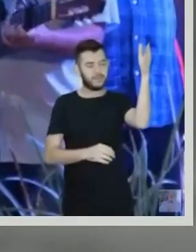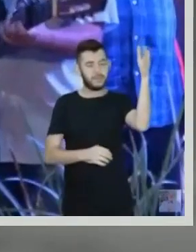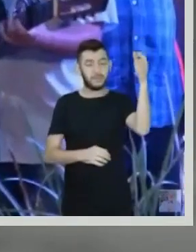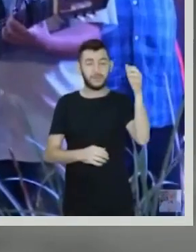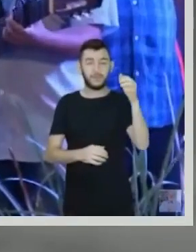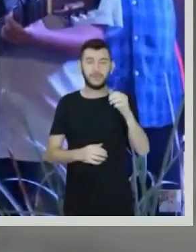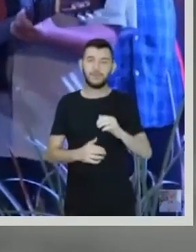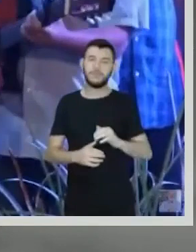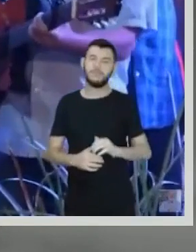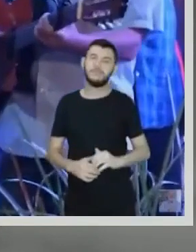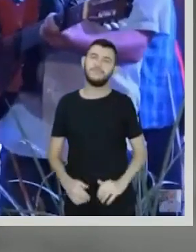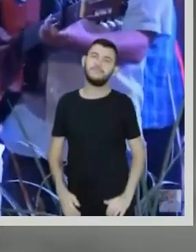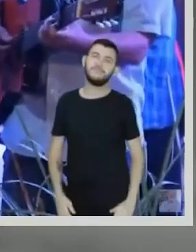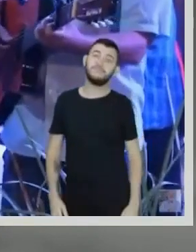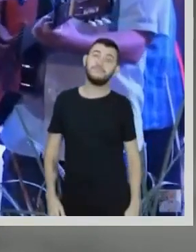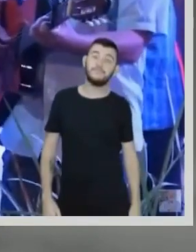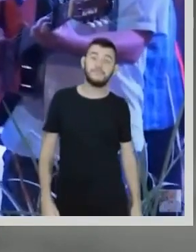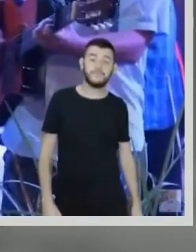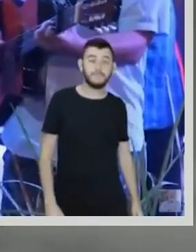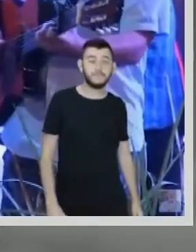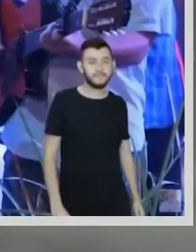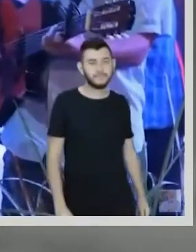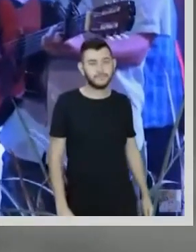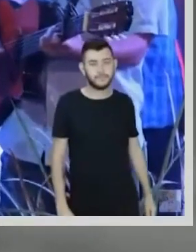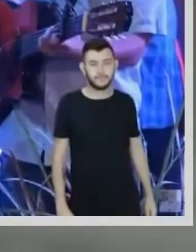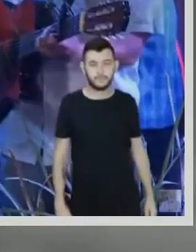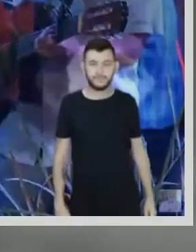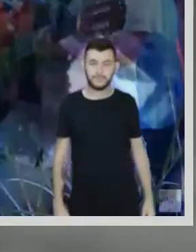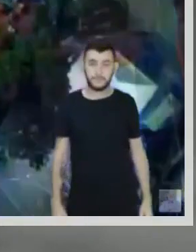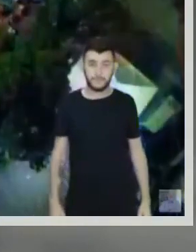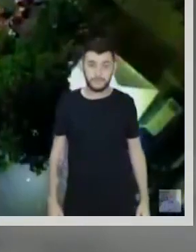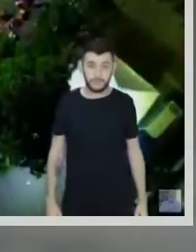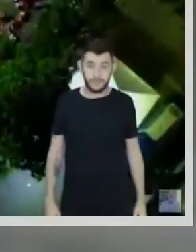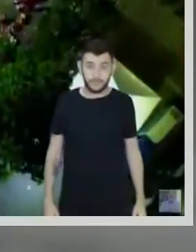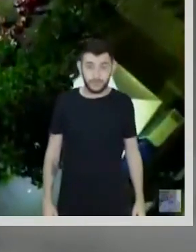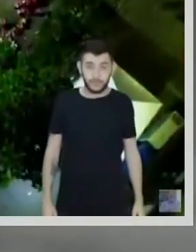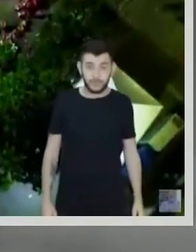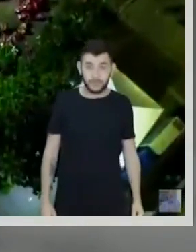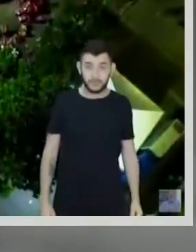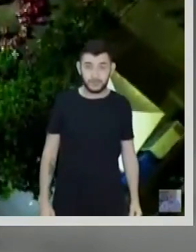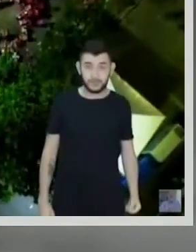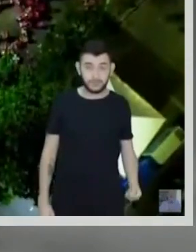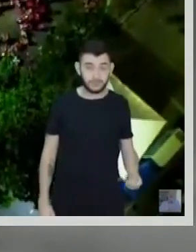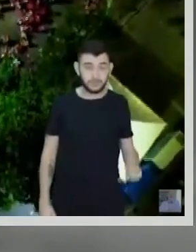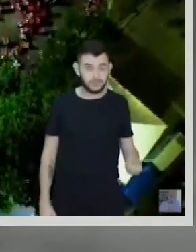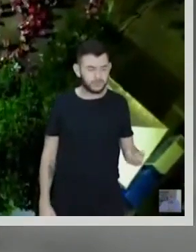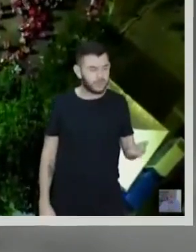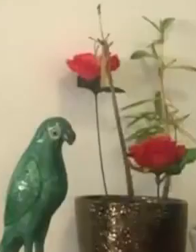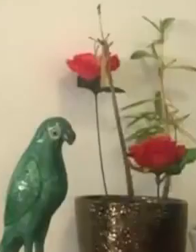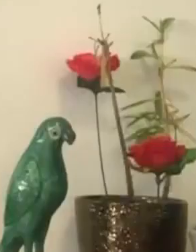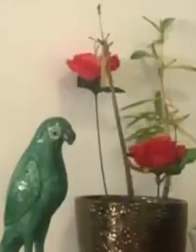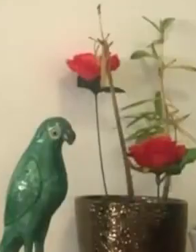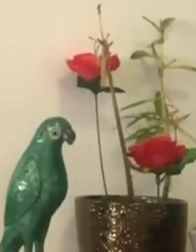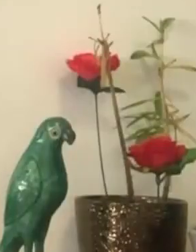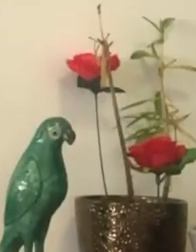voto deles, mas ao mesmo tempo faz com que uma onda seja movimentada. É o Lulinha paz e amor,